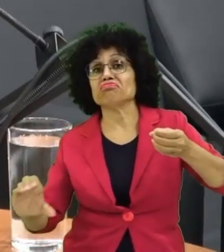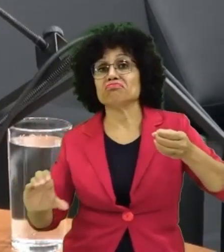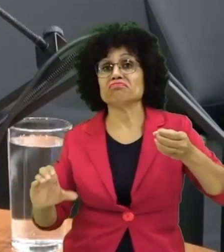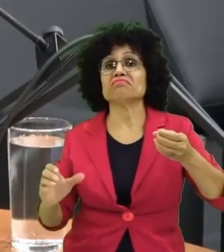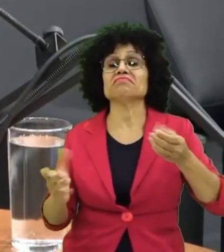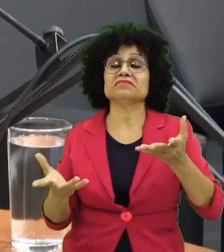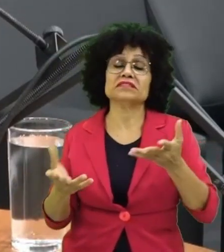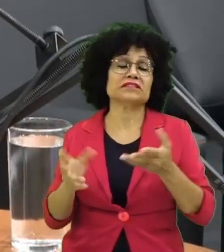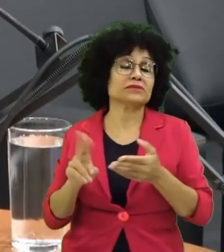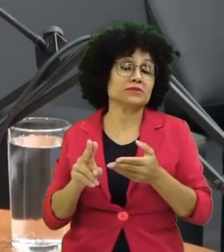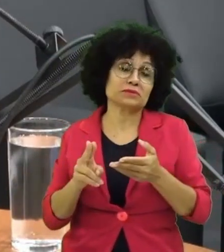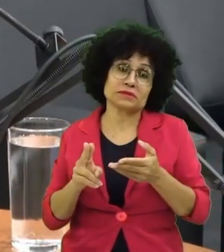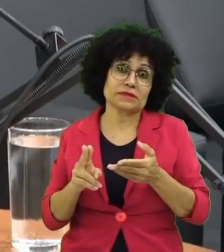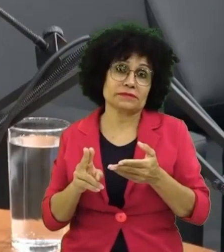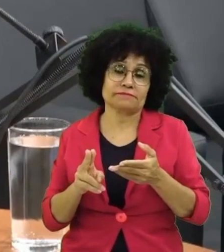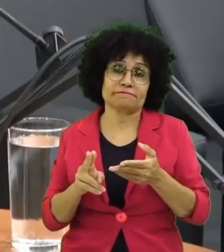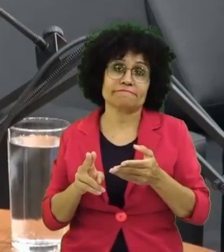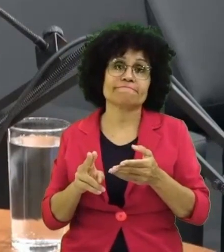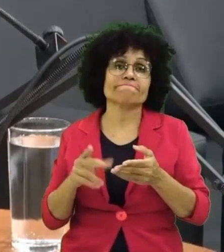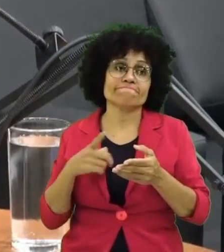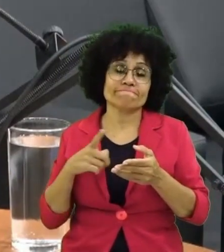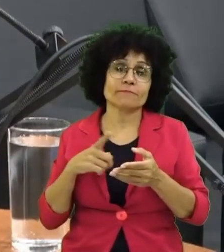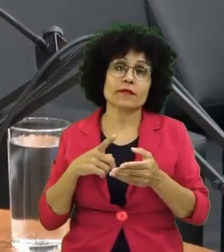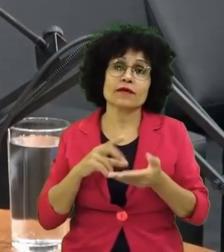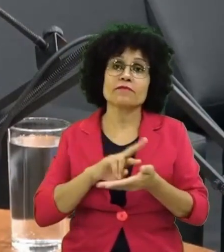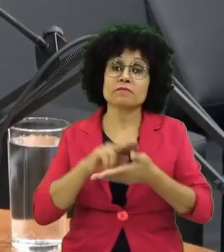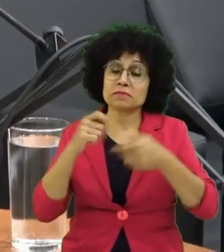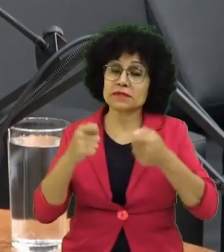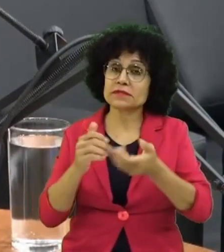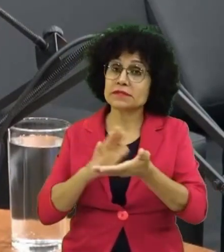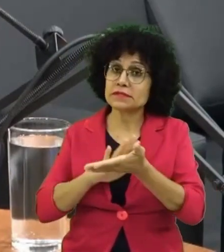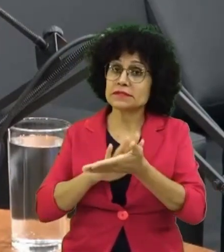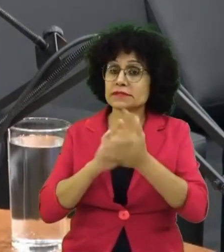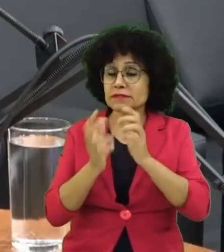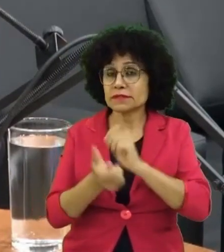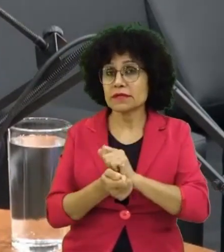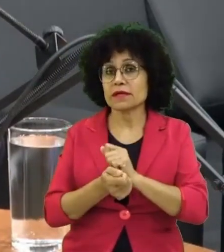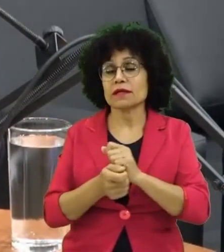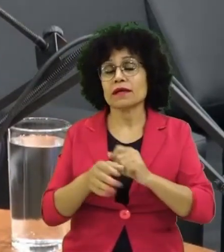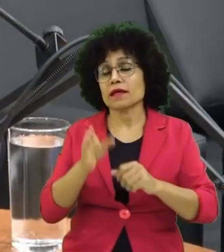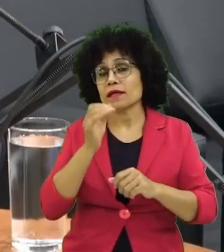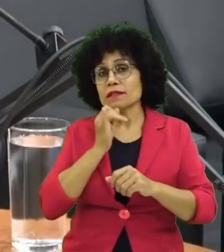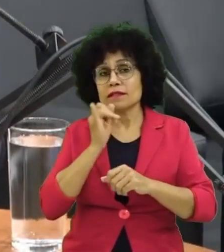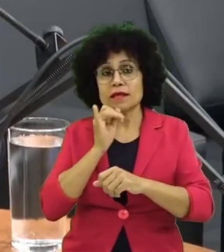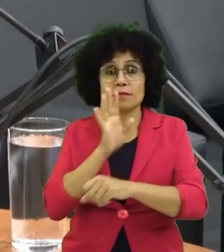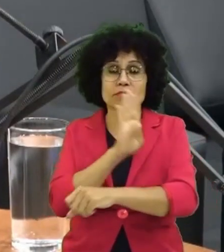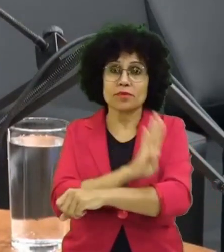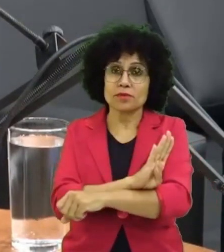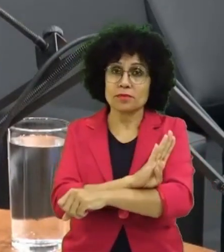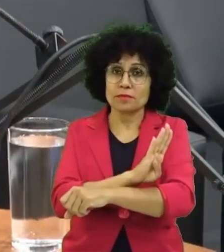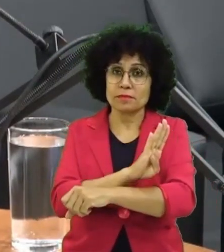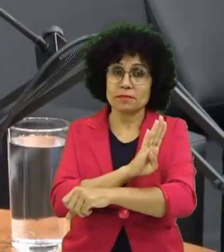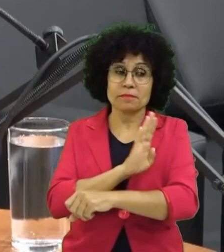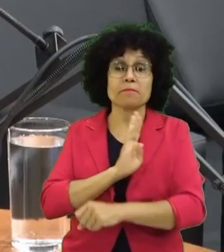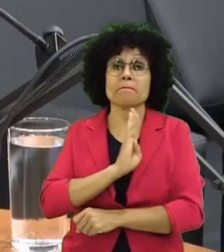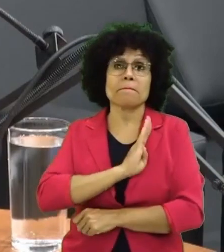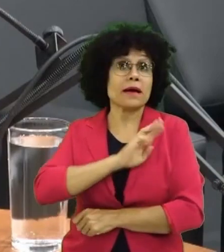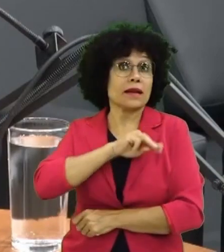a titularidade. Então, teve que ser decretada calamidade pública em Barão de Melgaço tempos atrás, porque a